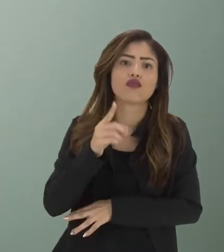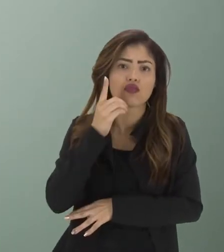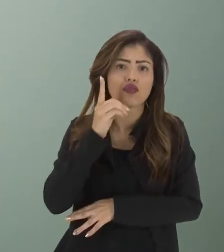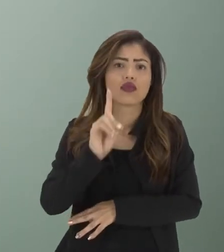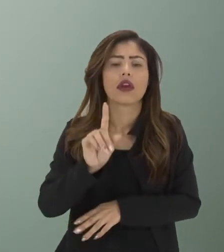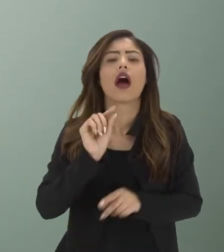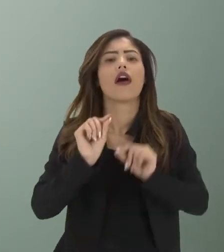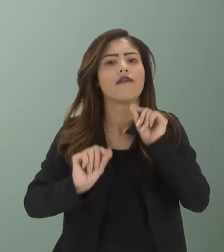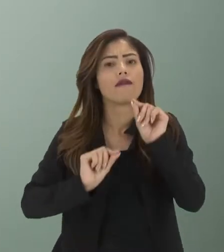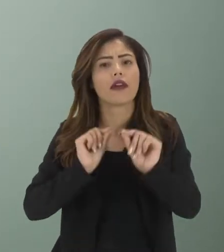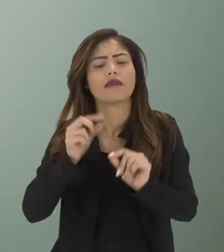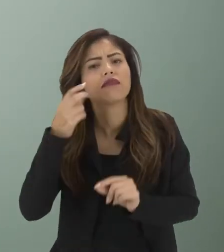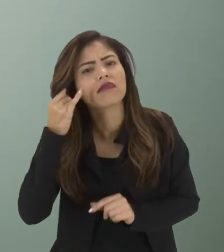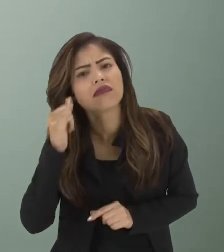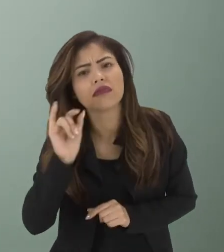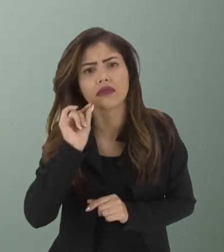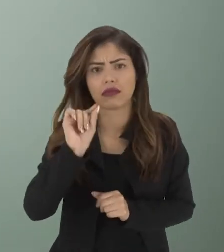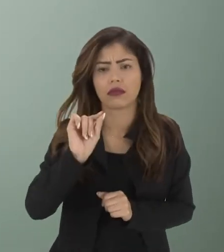de uma